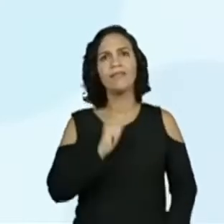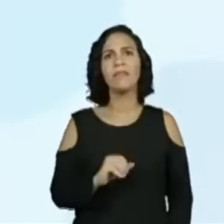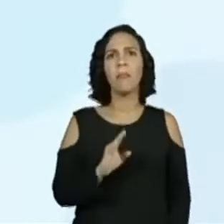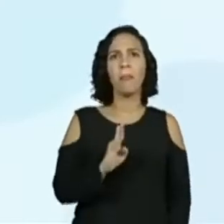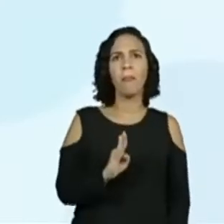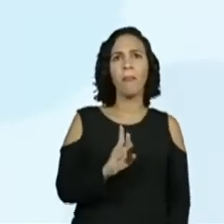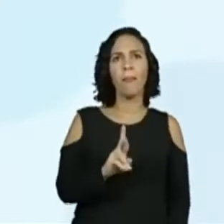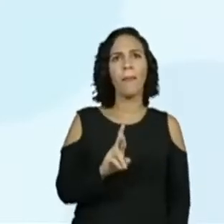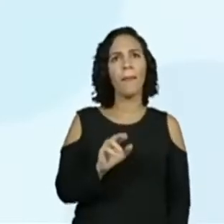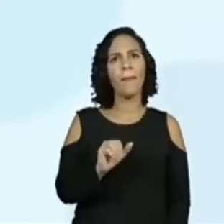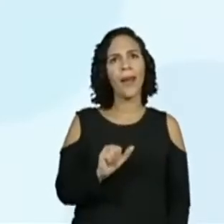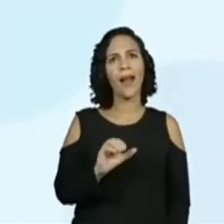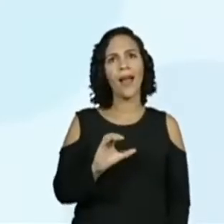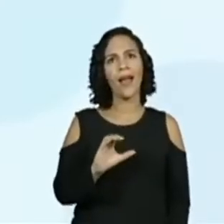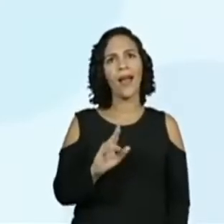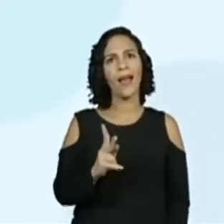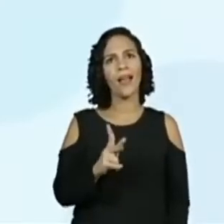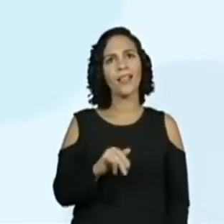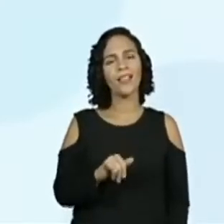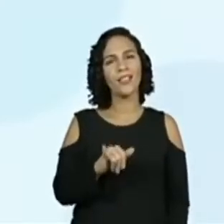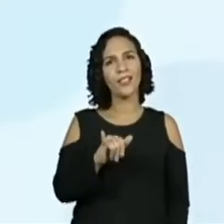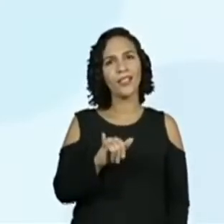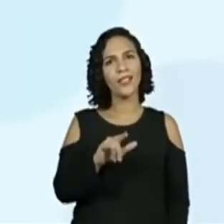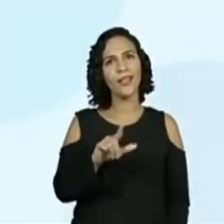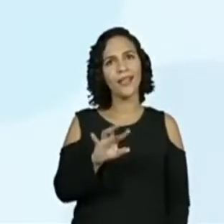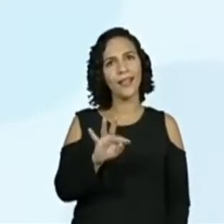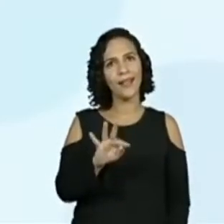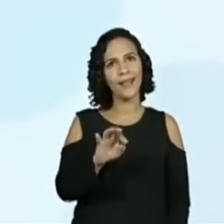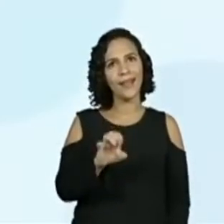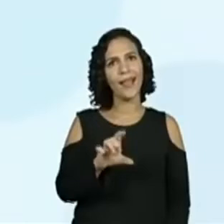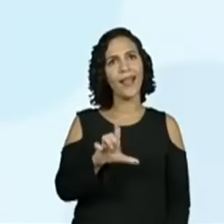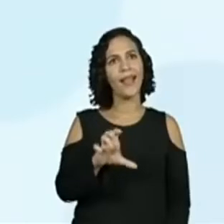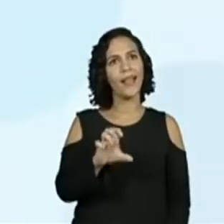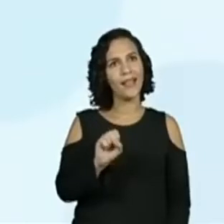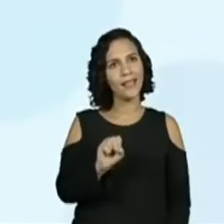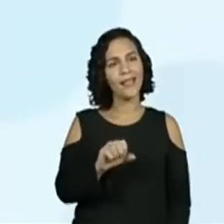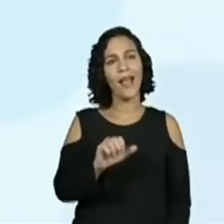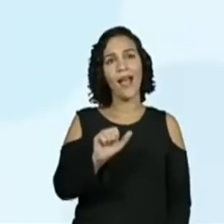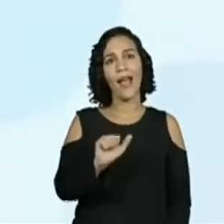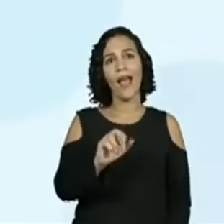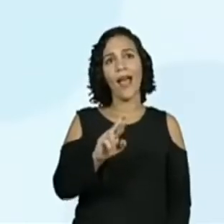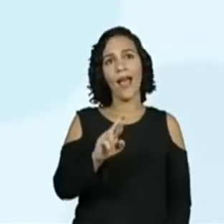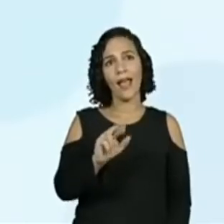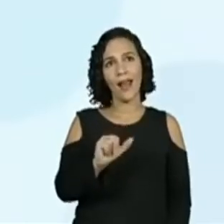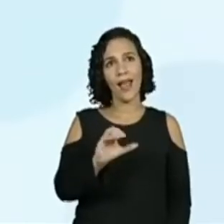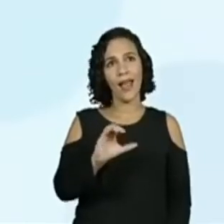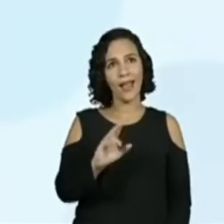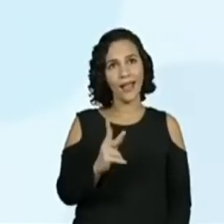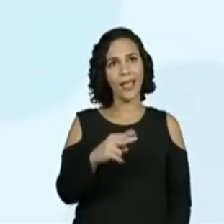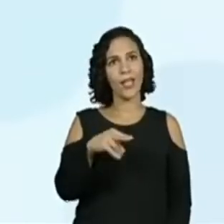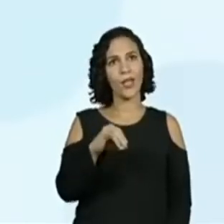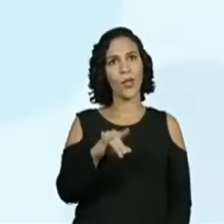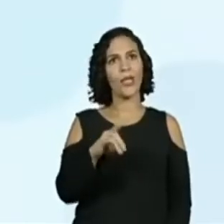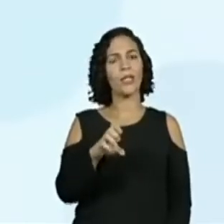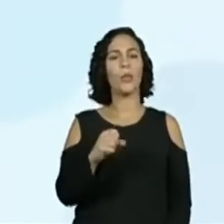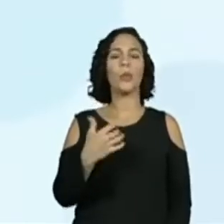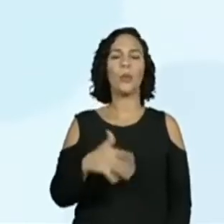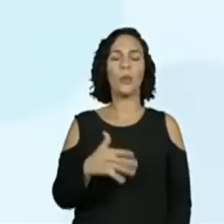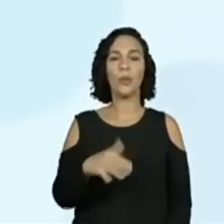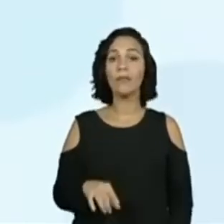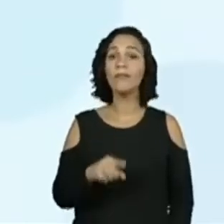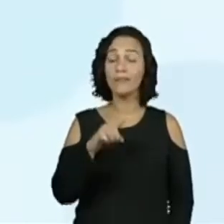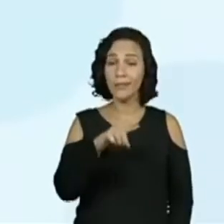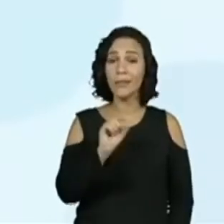Brachyteles arachnoides. Espécie em perigo de extinção natural